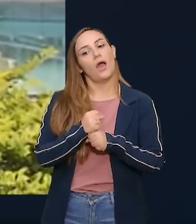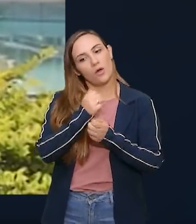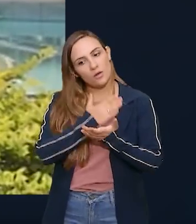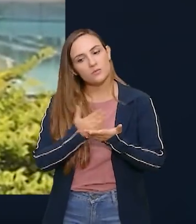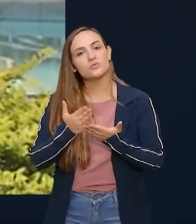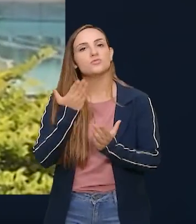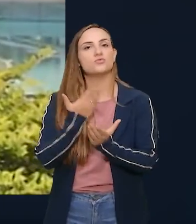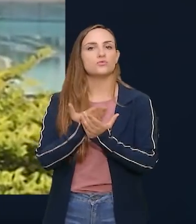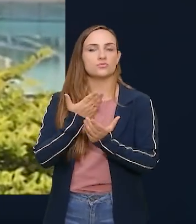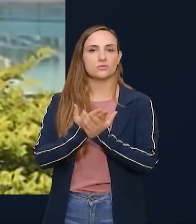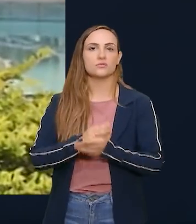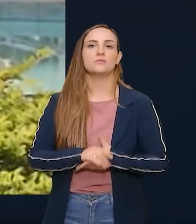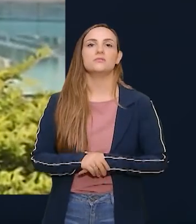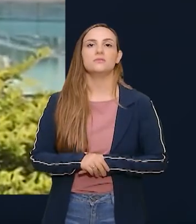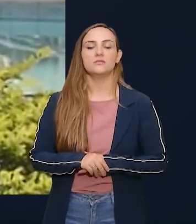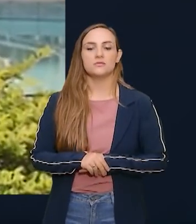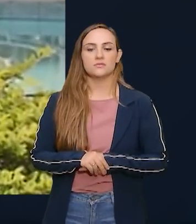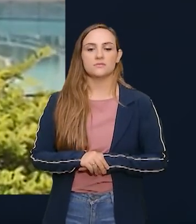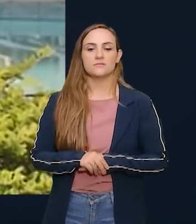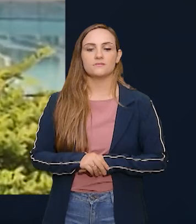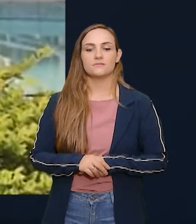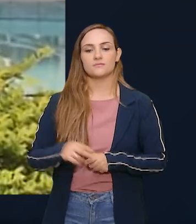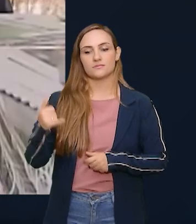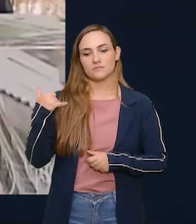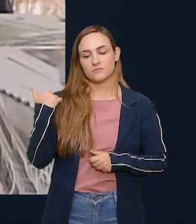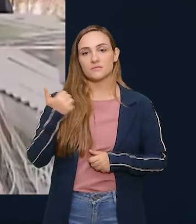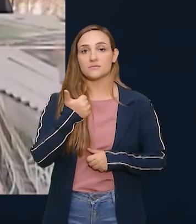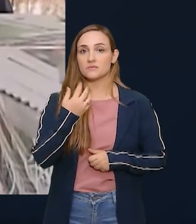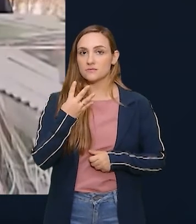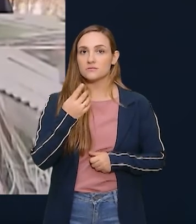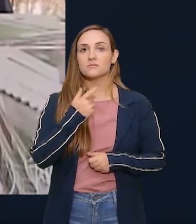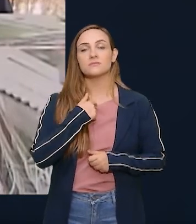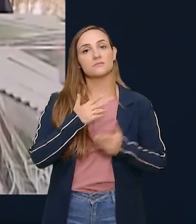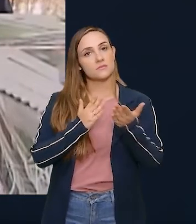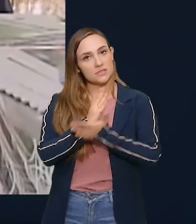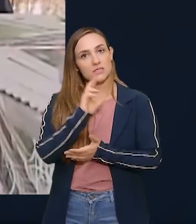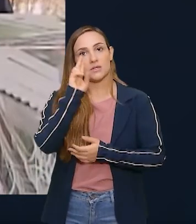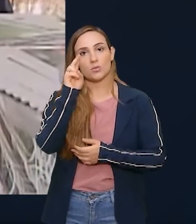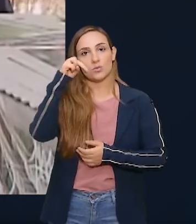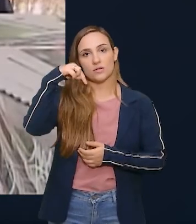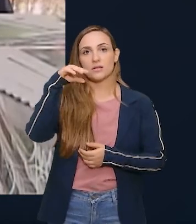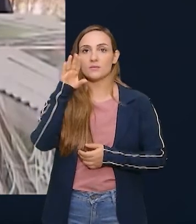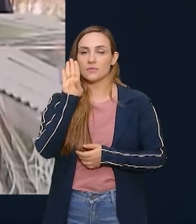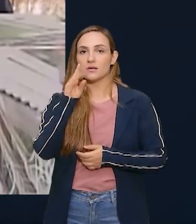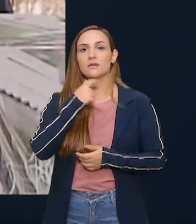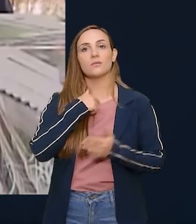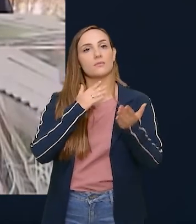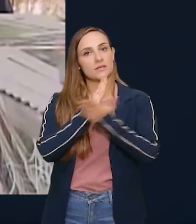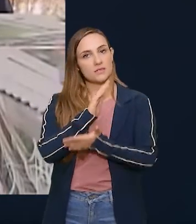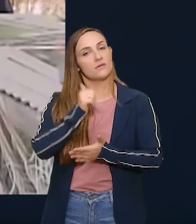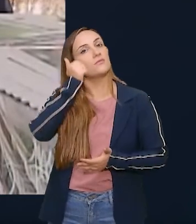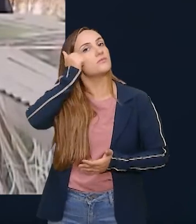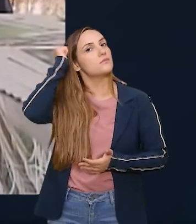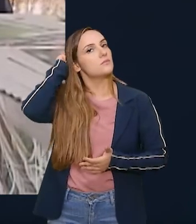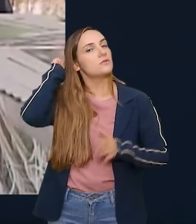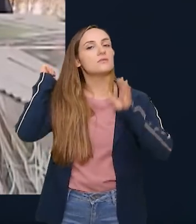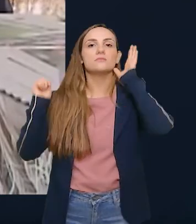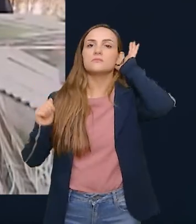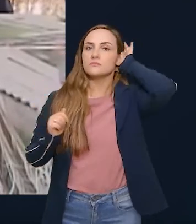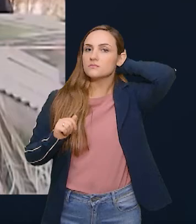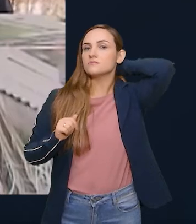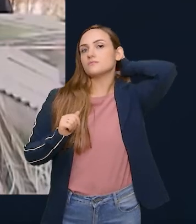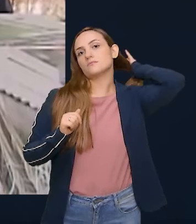1 ano para encarar a vida de universitário. E aí, com 14 anos, isso aconteceu de novo, mas na UNB, eu passei no